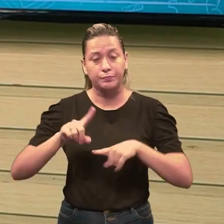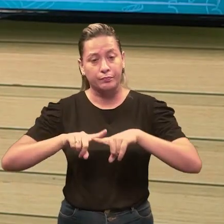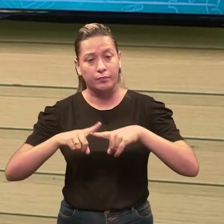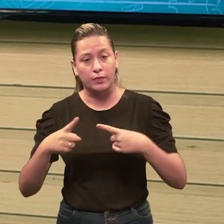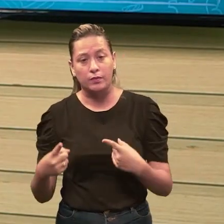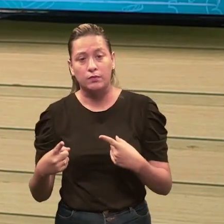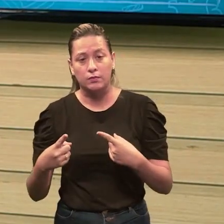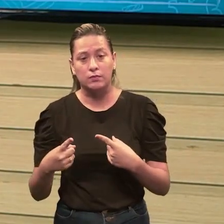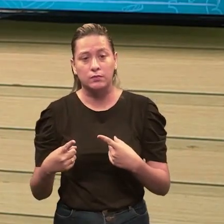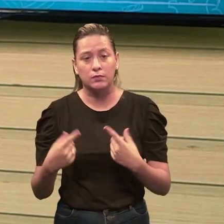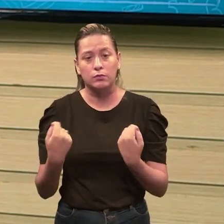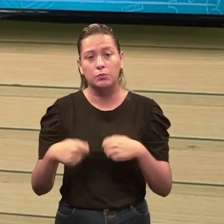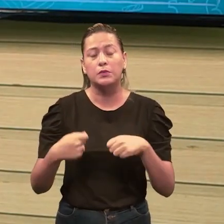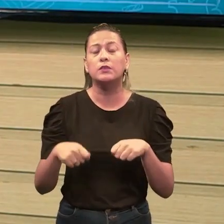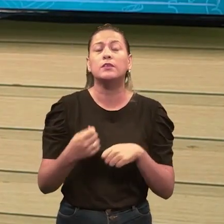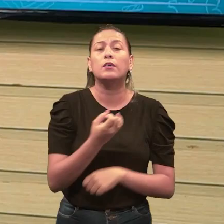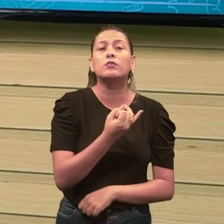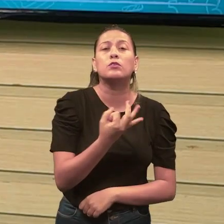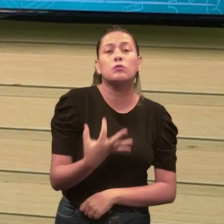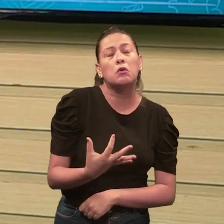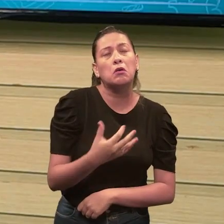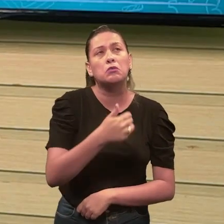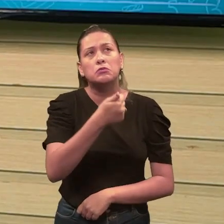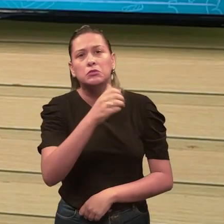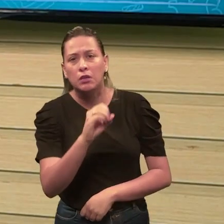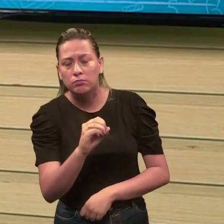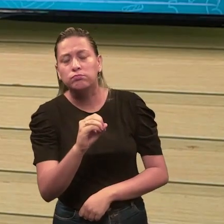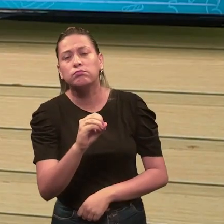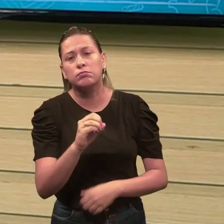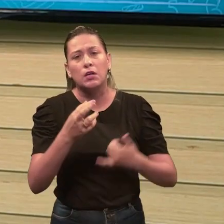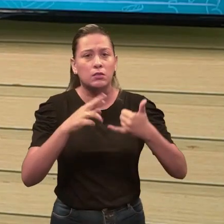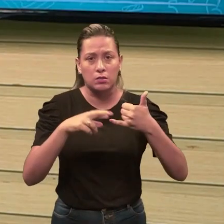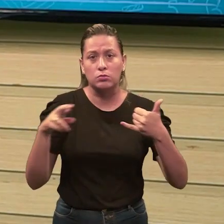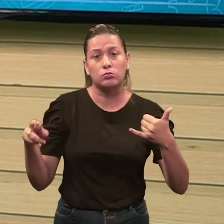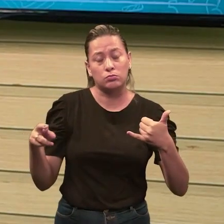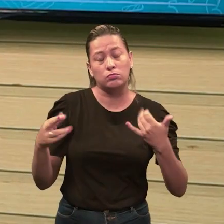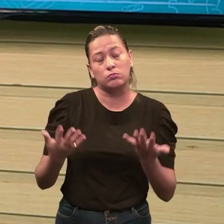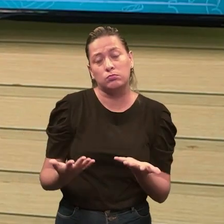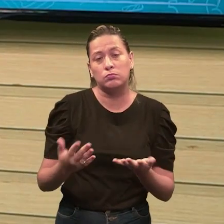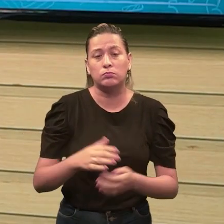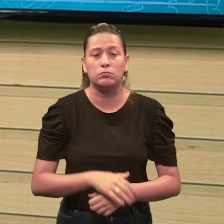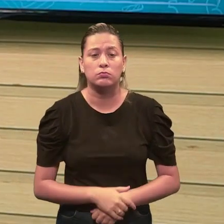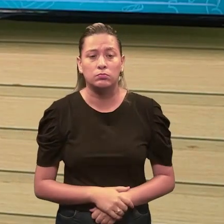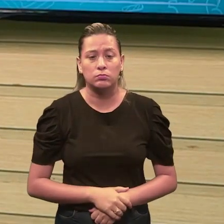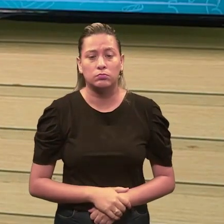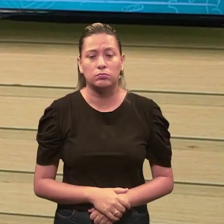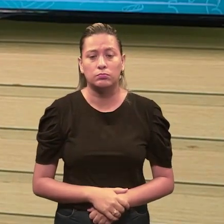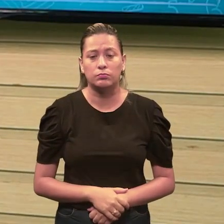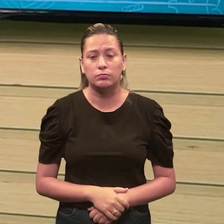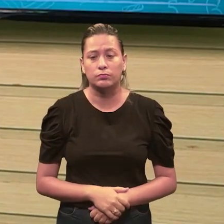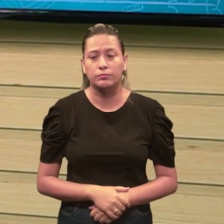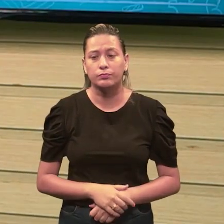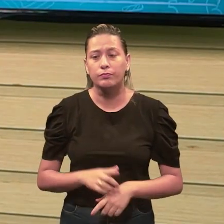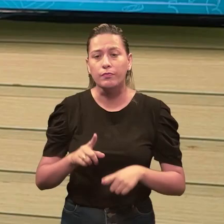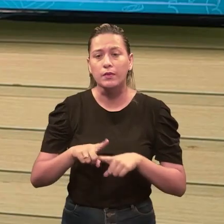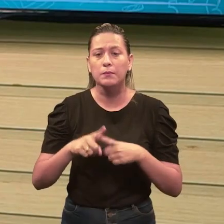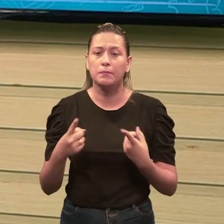né? Mas teoricamente eu vou precisar de quantos? De 10 resistores,